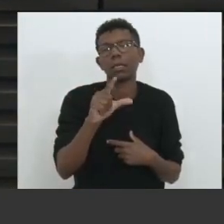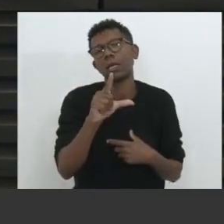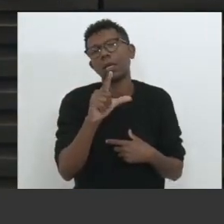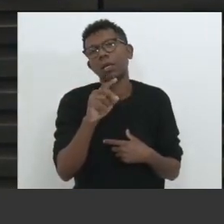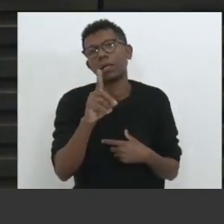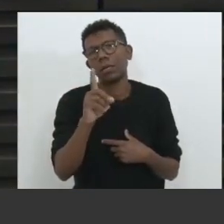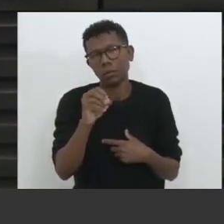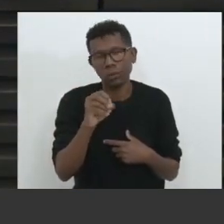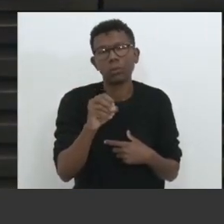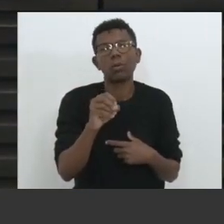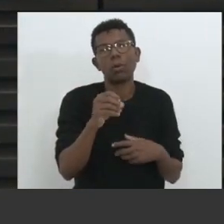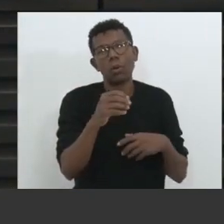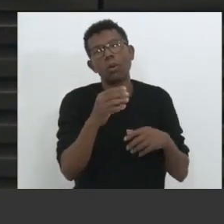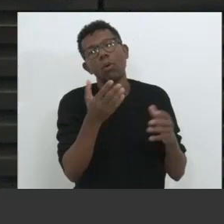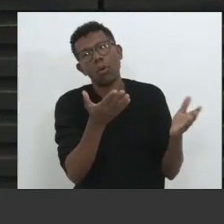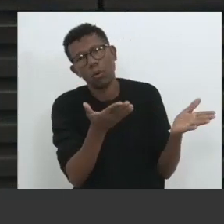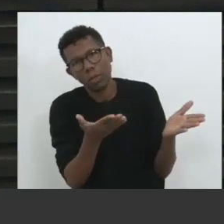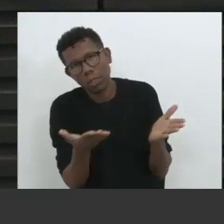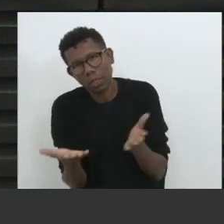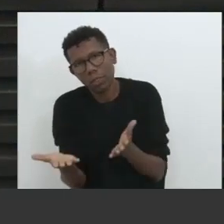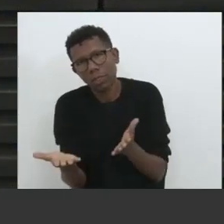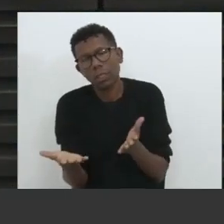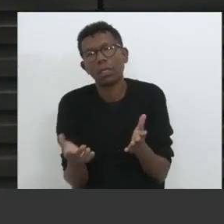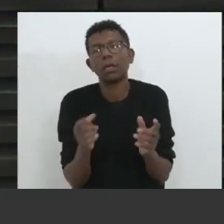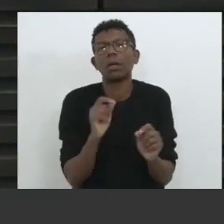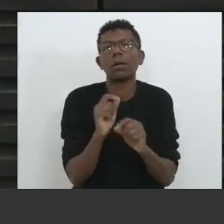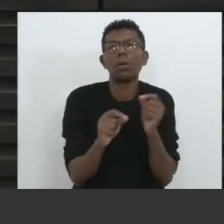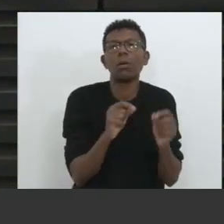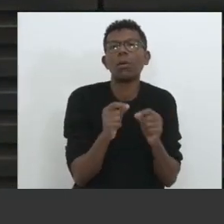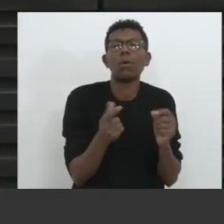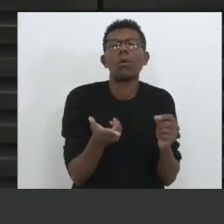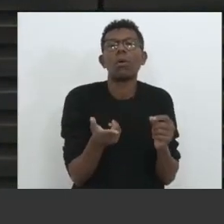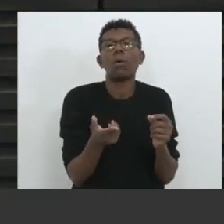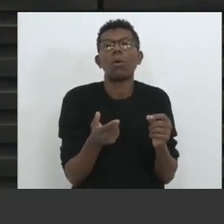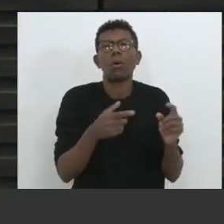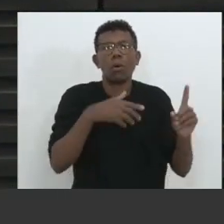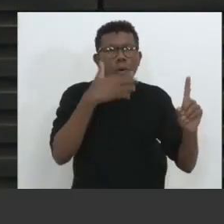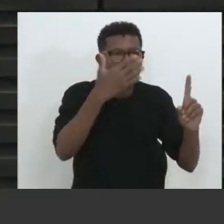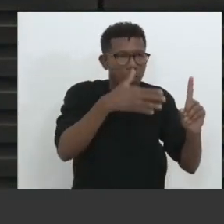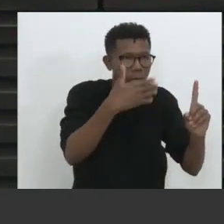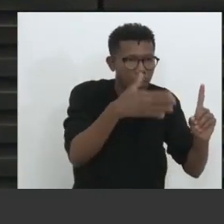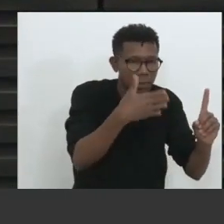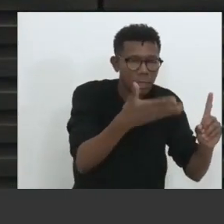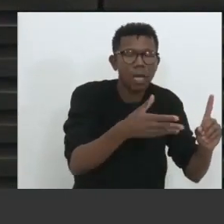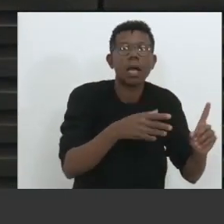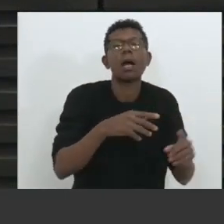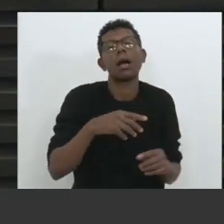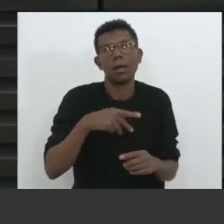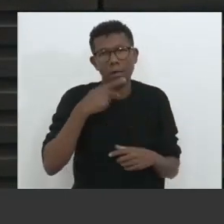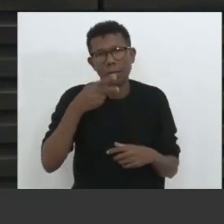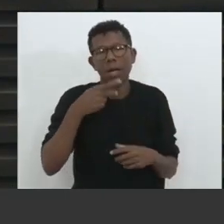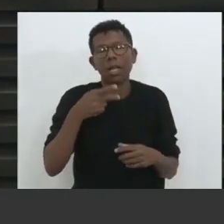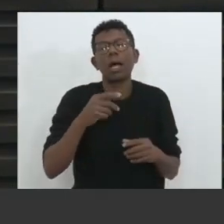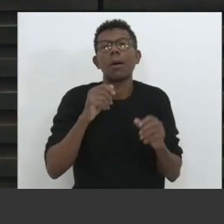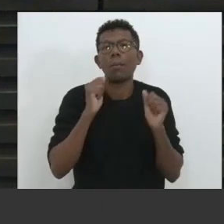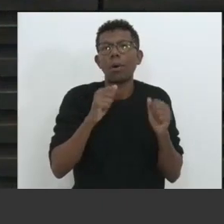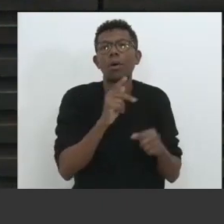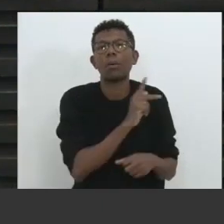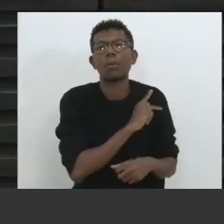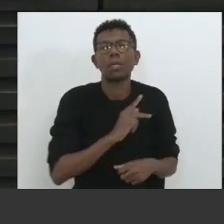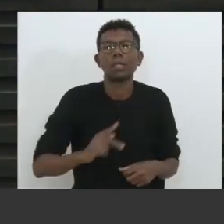autor da presente propositura saudar o homenageado a palavra é sua Vereador Geraldo Celestino Presidente desta